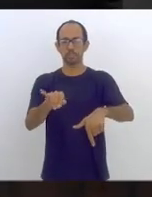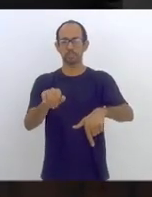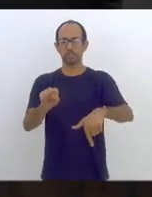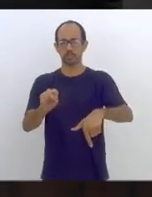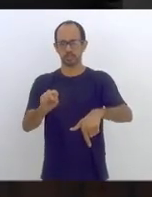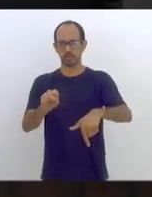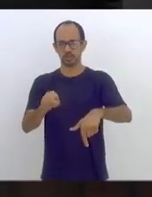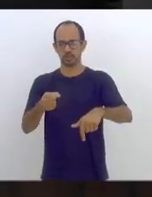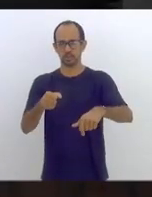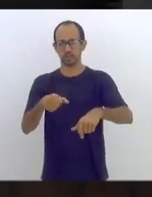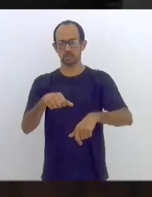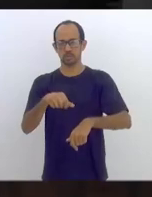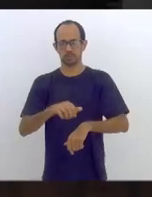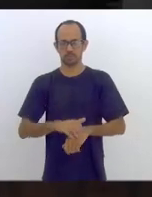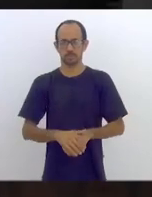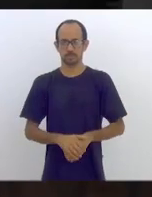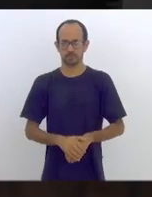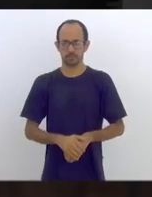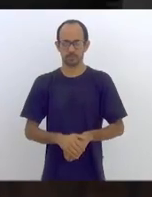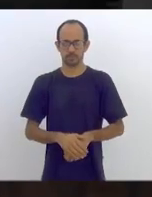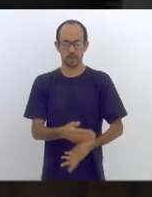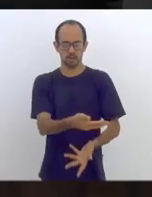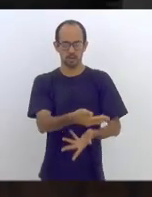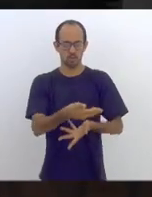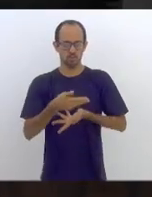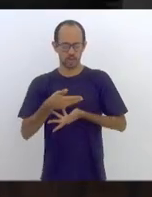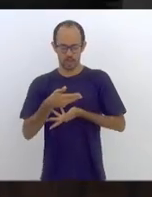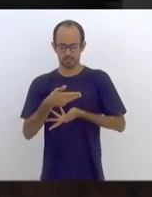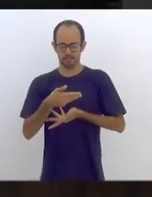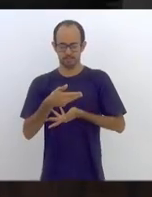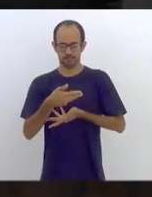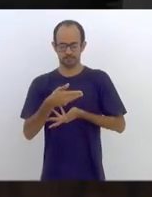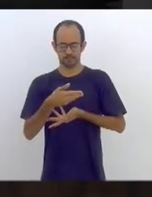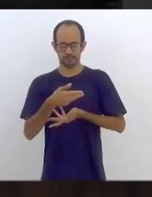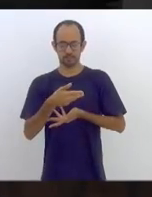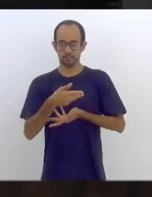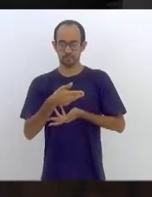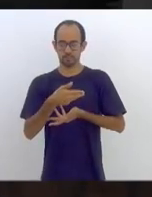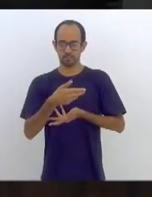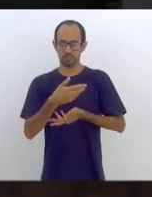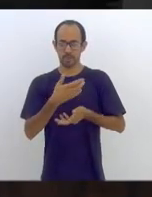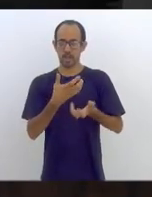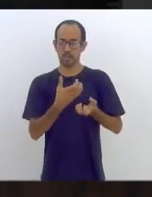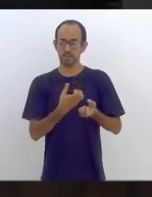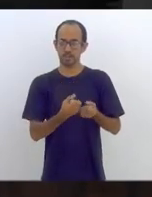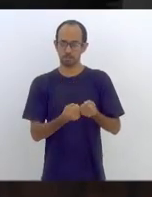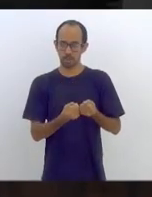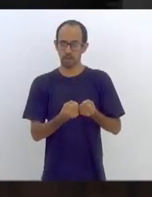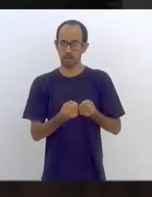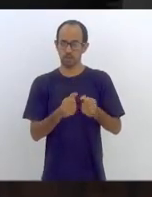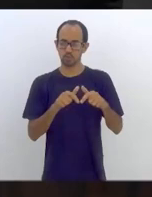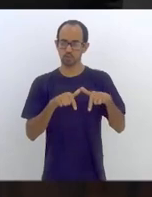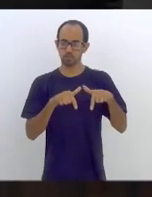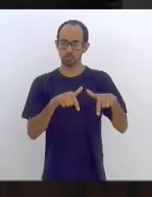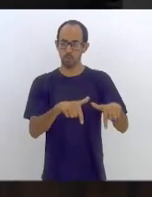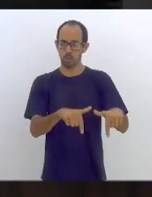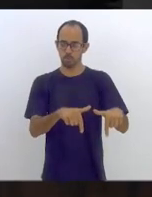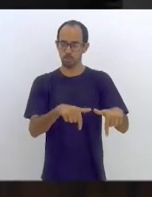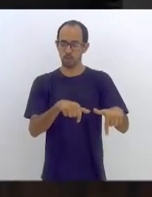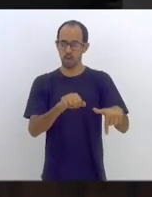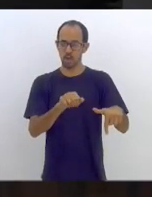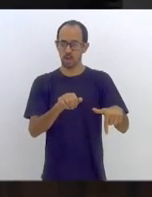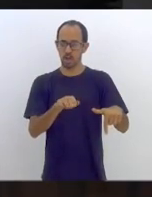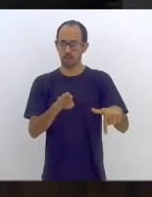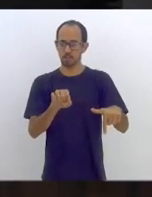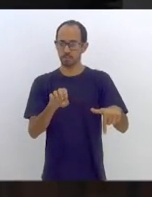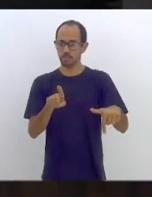Nascimento. Quero convidar para receber o diploma Abdias do